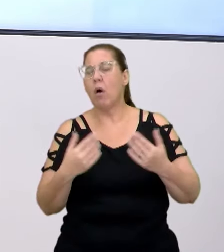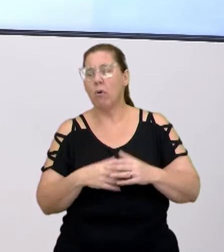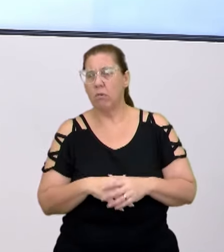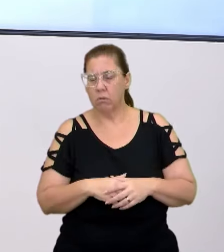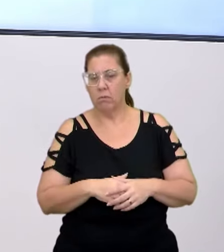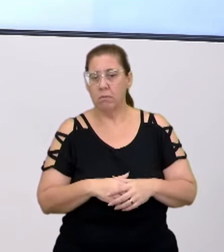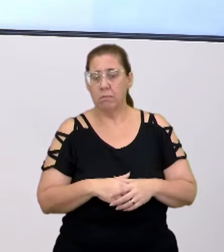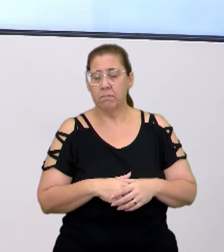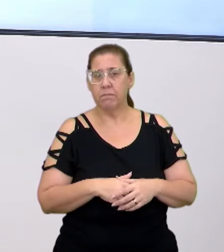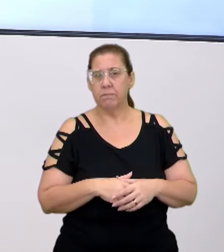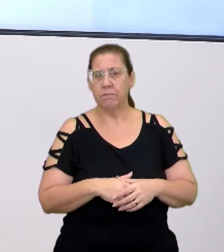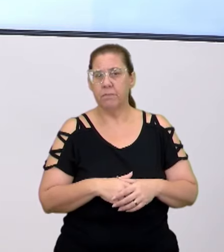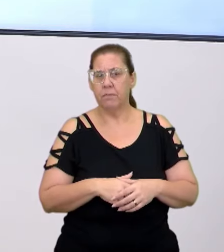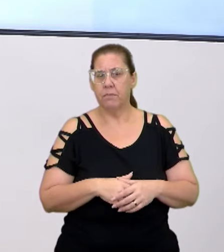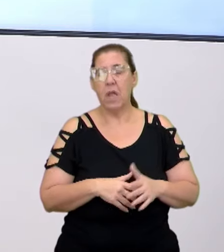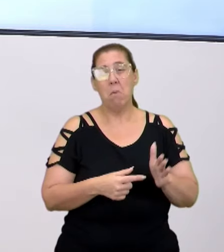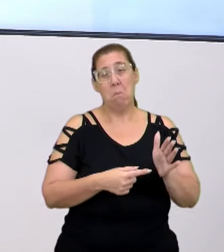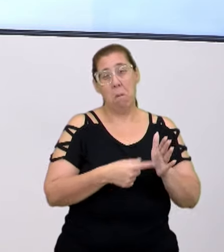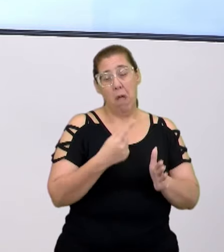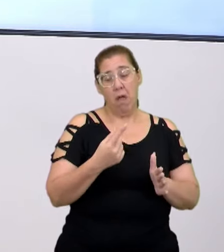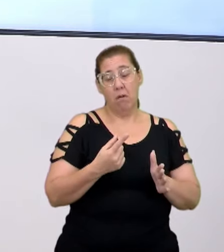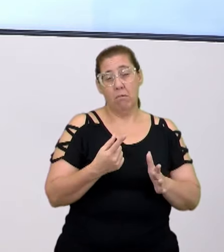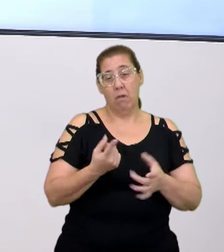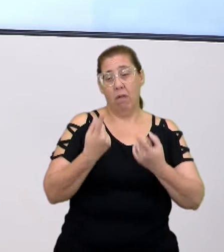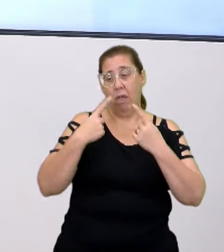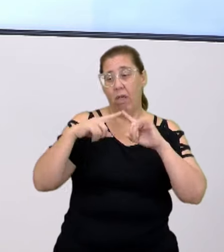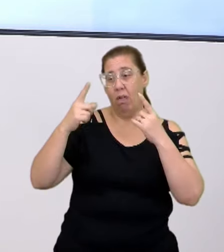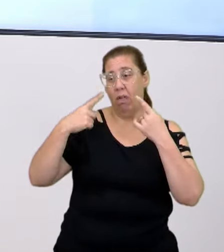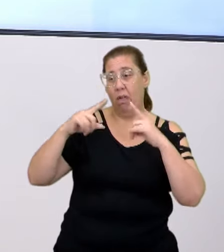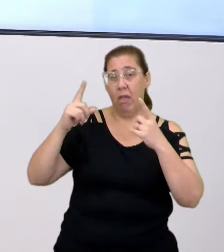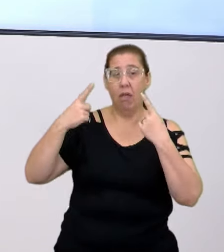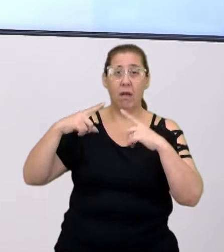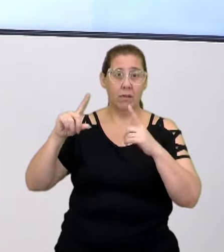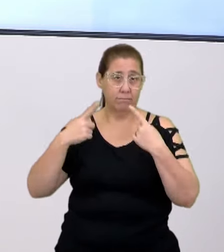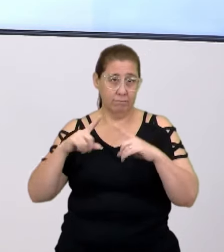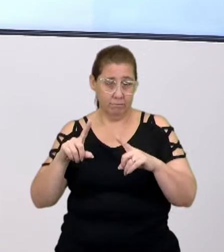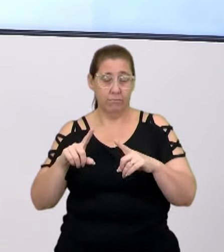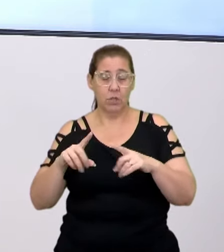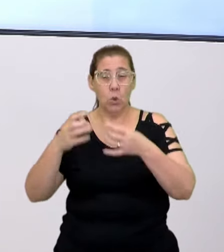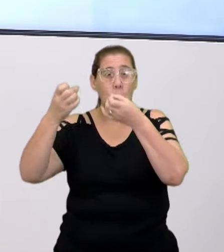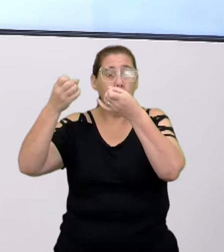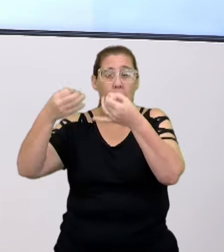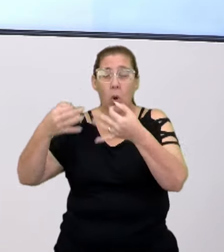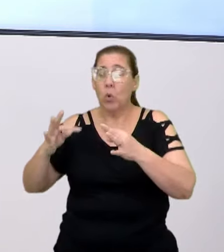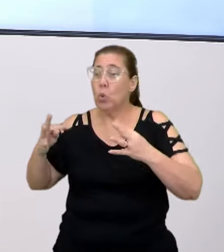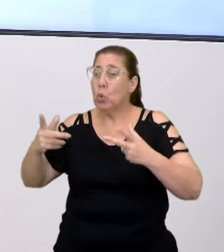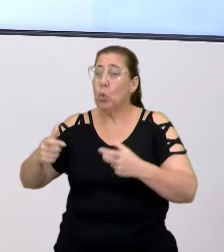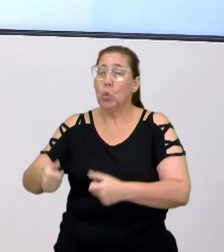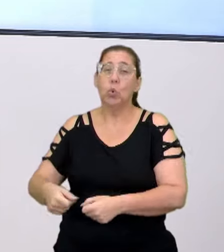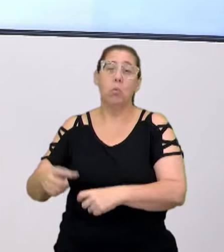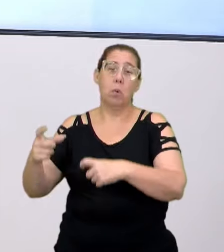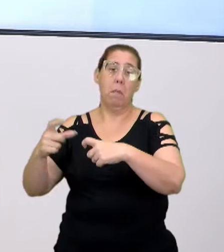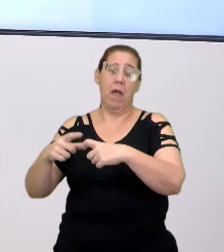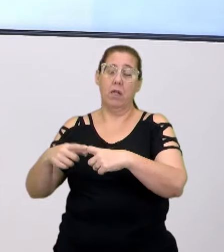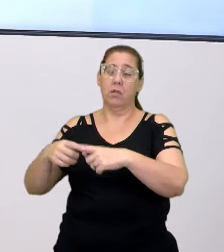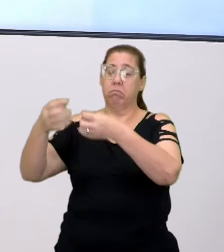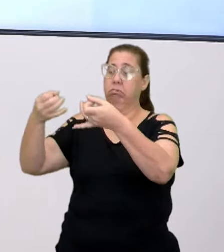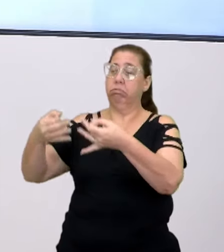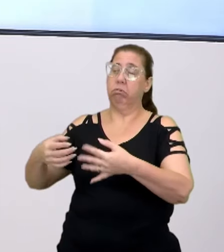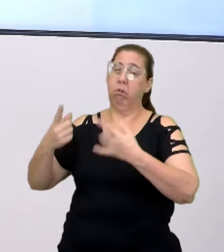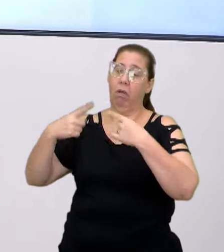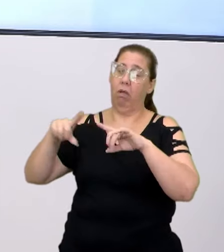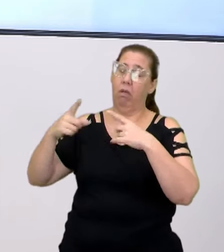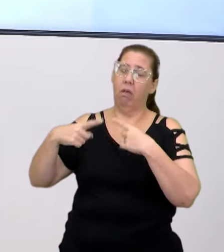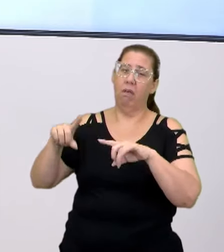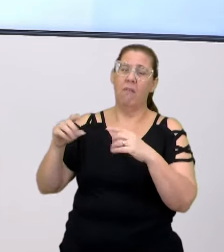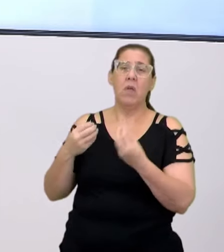primeiro aquelas queixas, né, que ela fez com o médico. E agora apresentando esses resultados, né, o